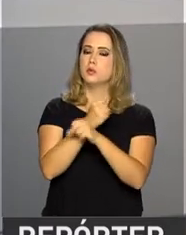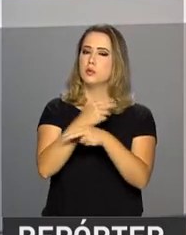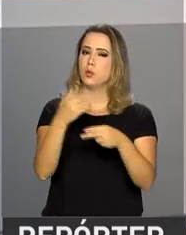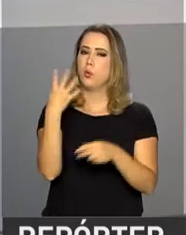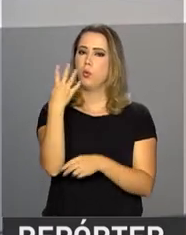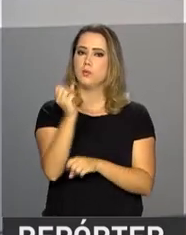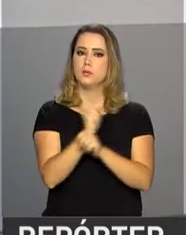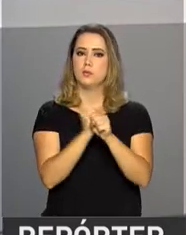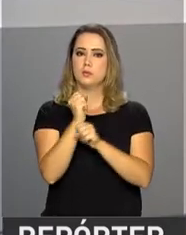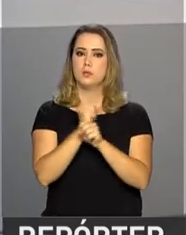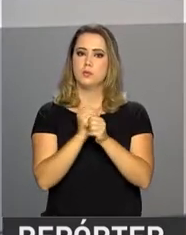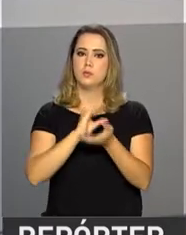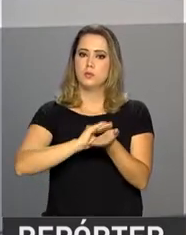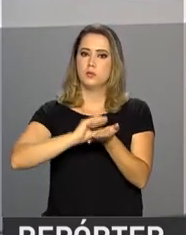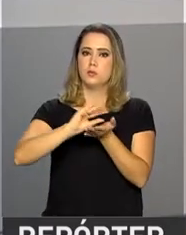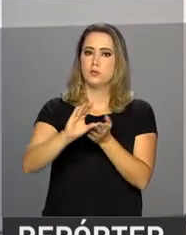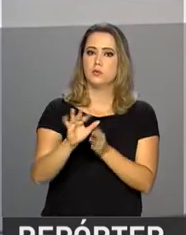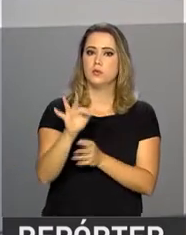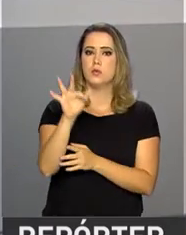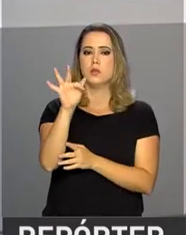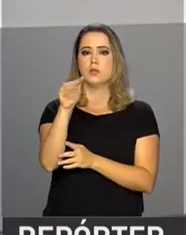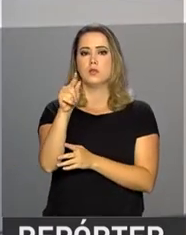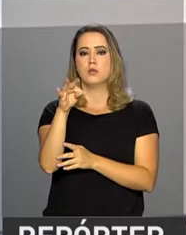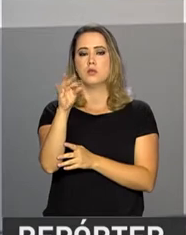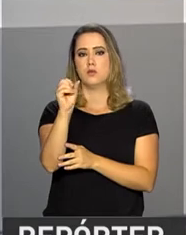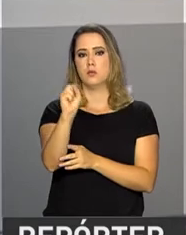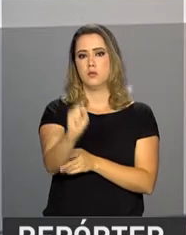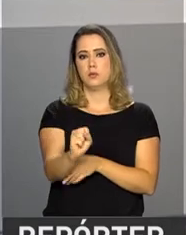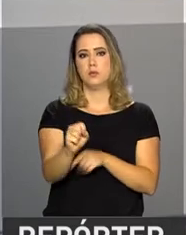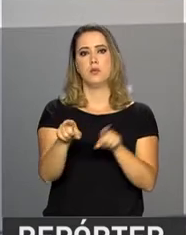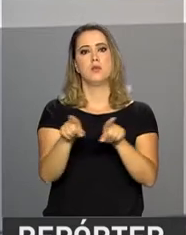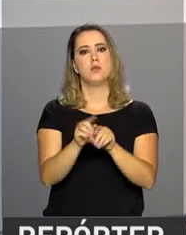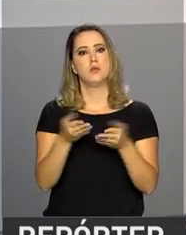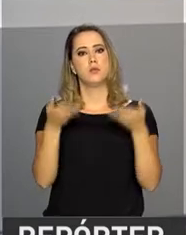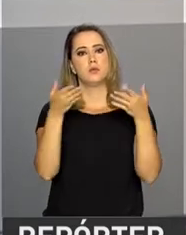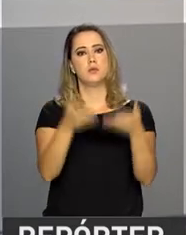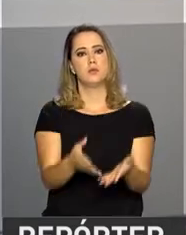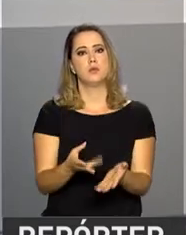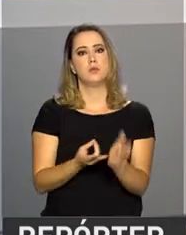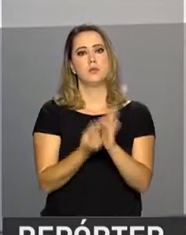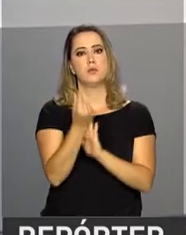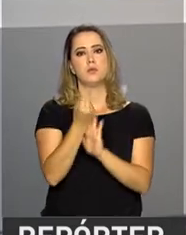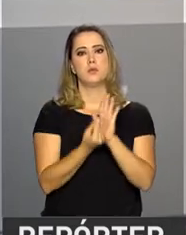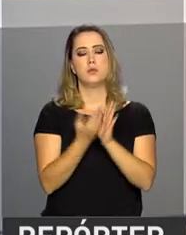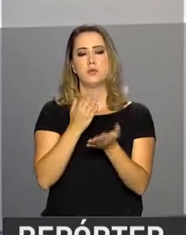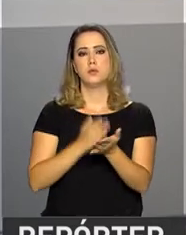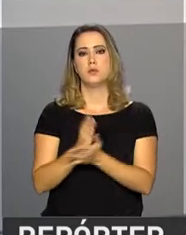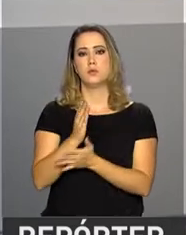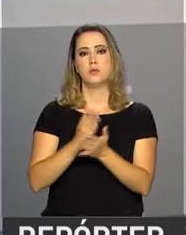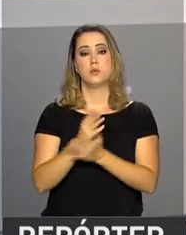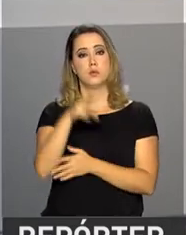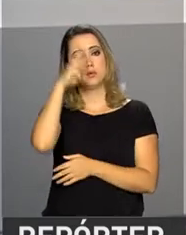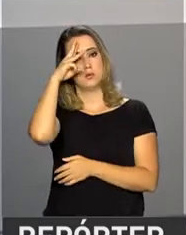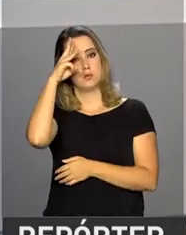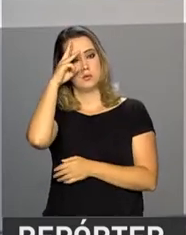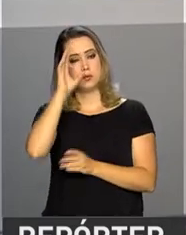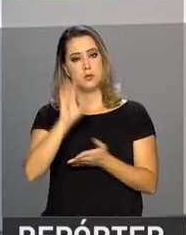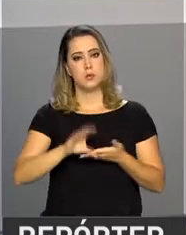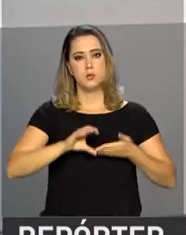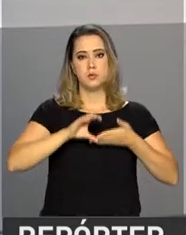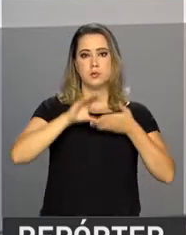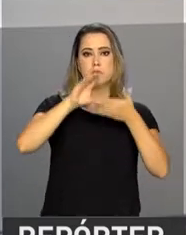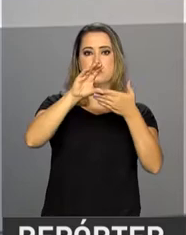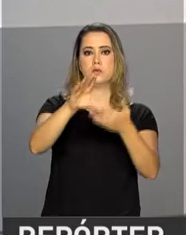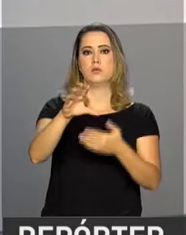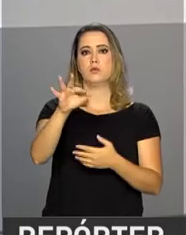próximos 4 anos. A verba vem do Fundo de Garantia do Tempo de Serviço e faz parte dos orçamentos aprovados na última terça-feira